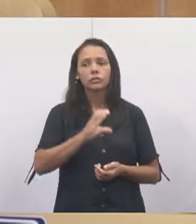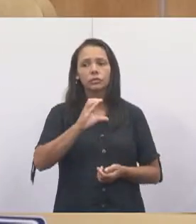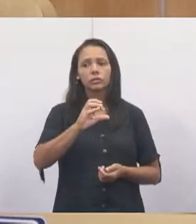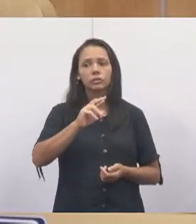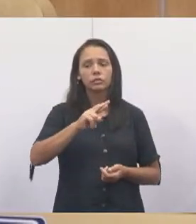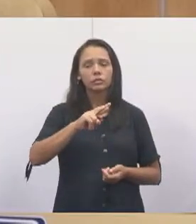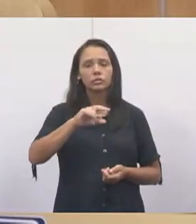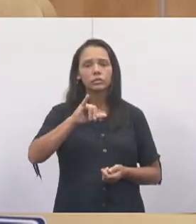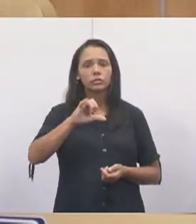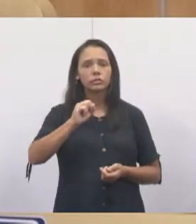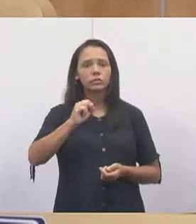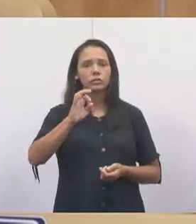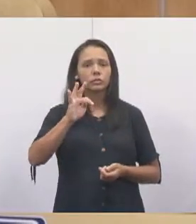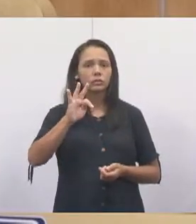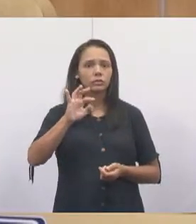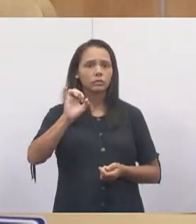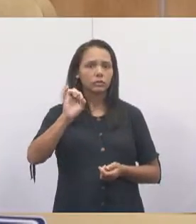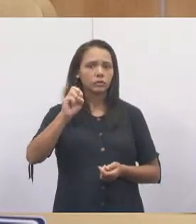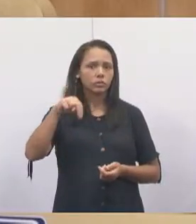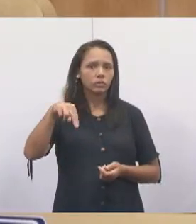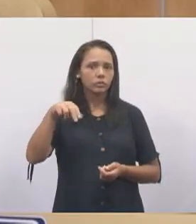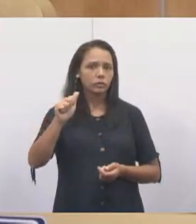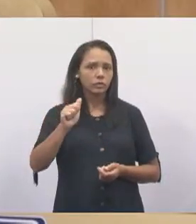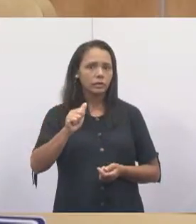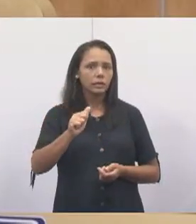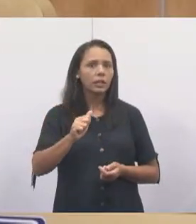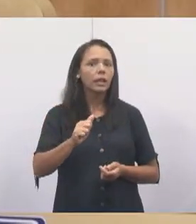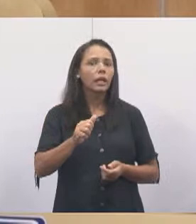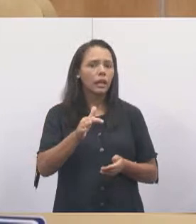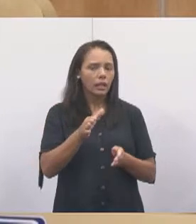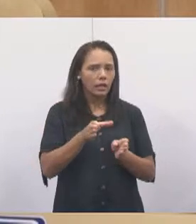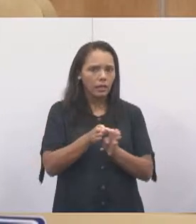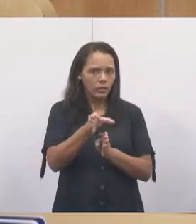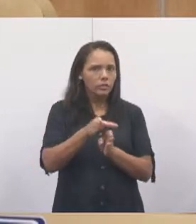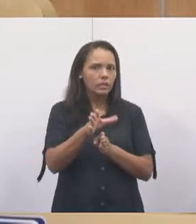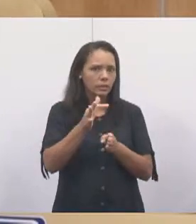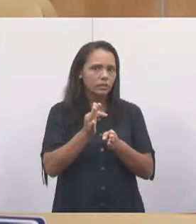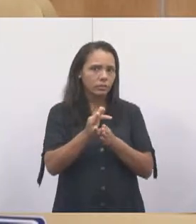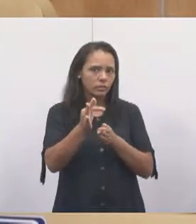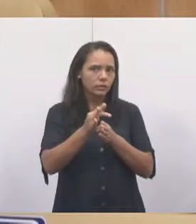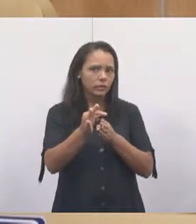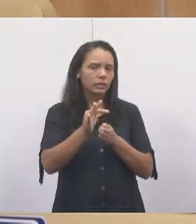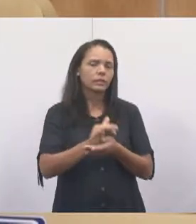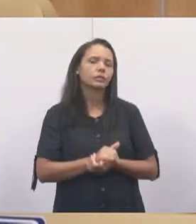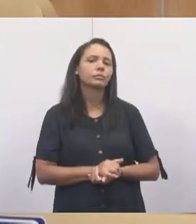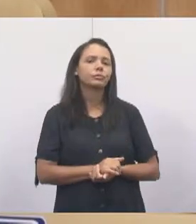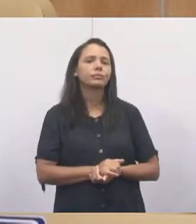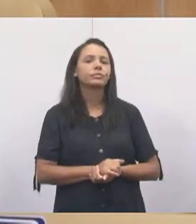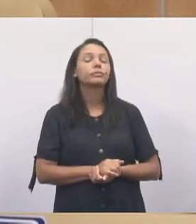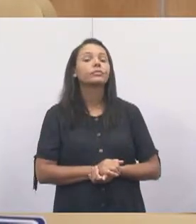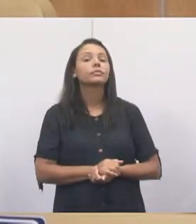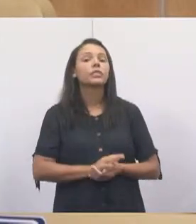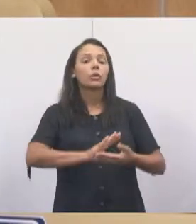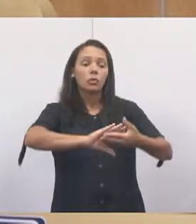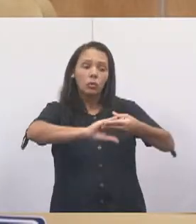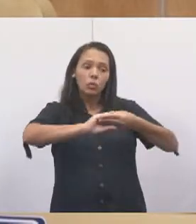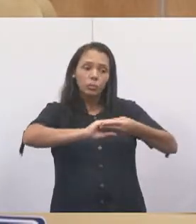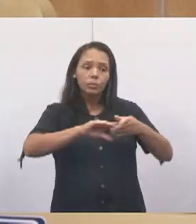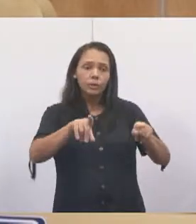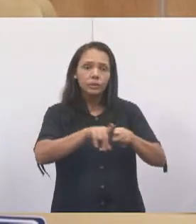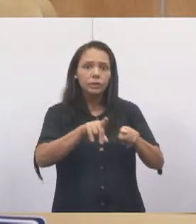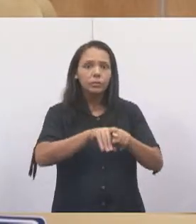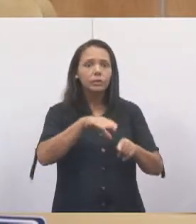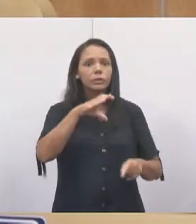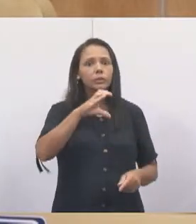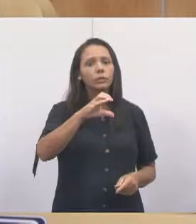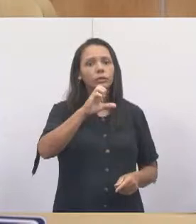é uma das nossas conselheiras tutelares, eu quero cumprimentar também o Celcinho, o Benedito, a